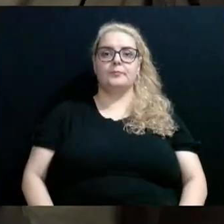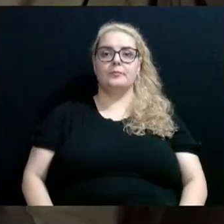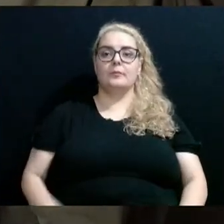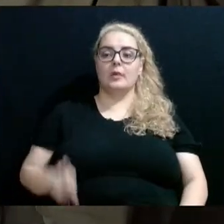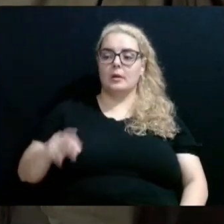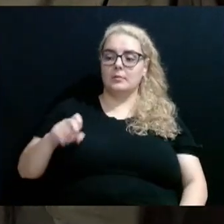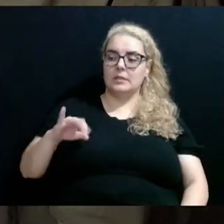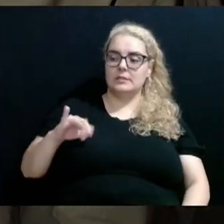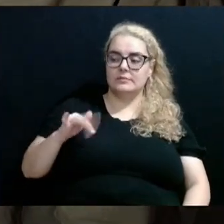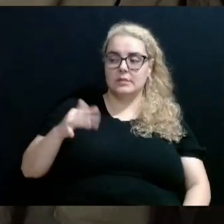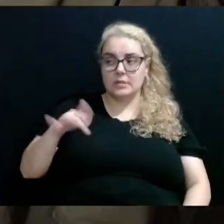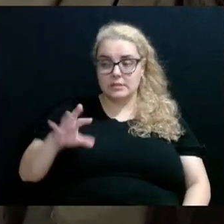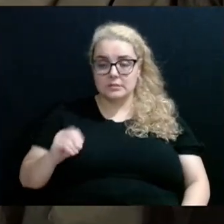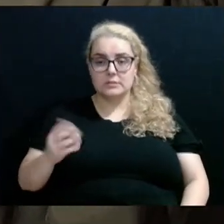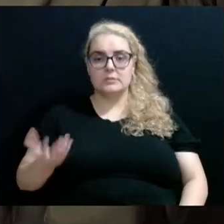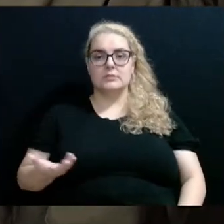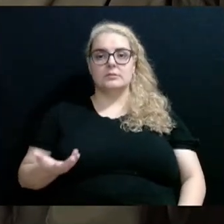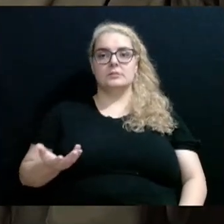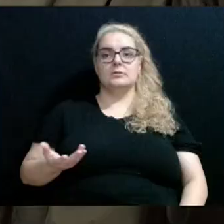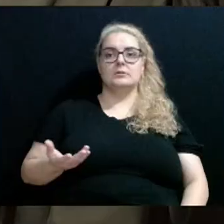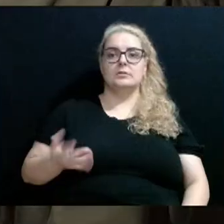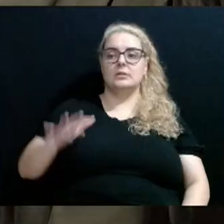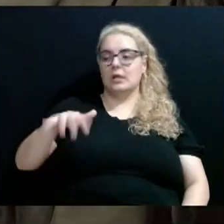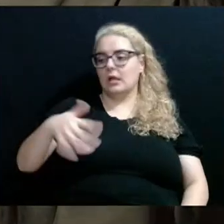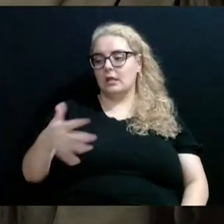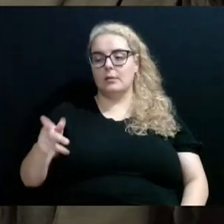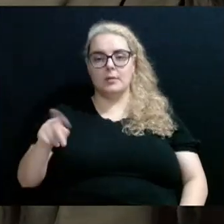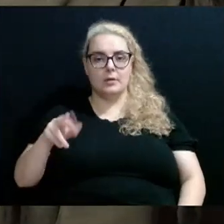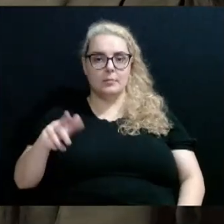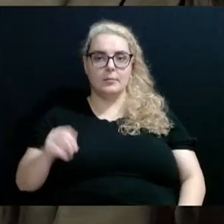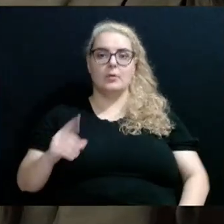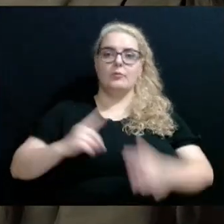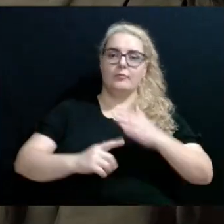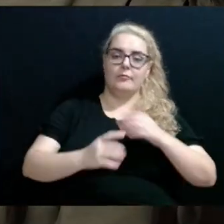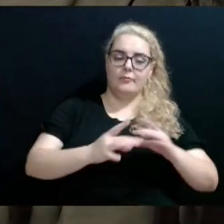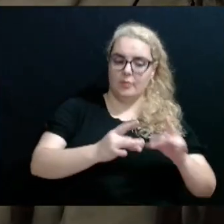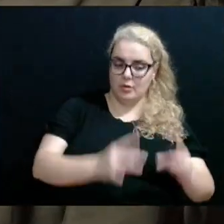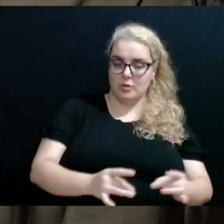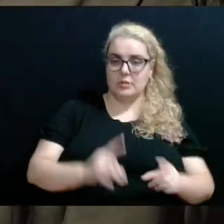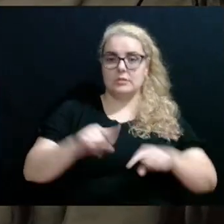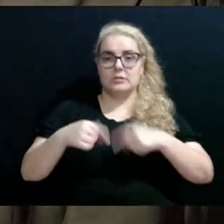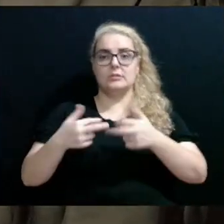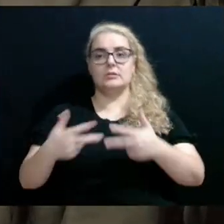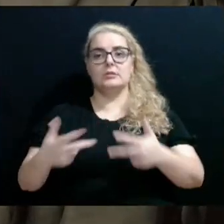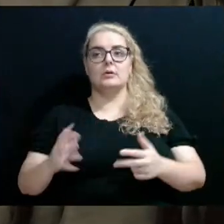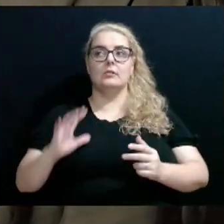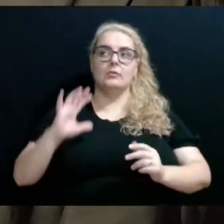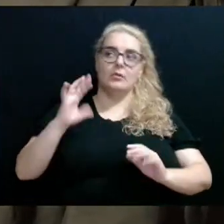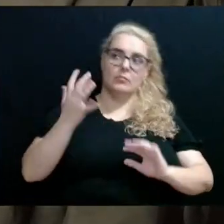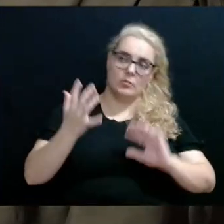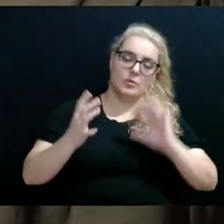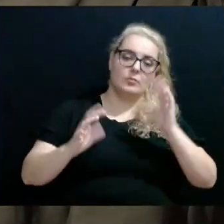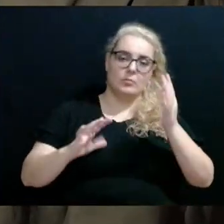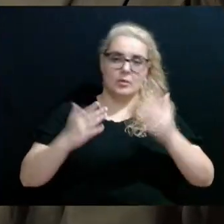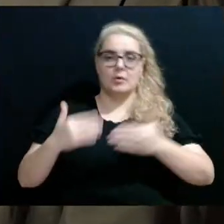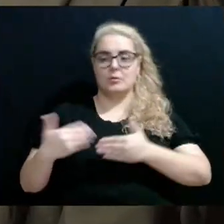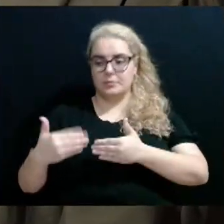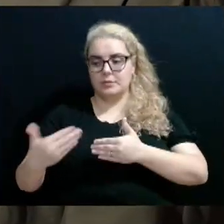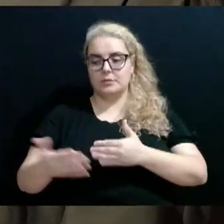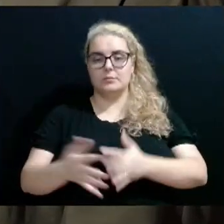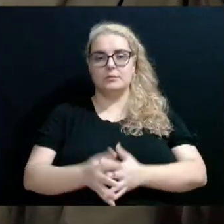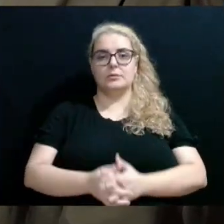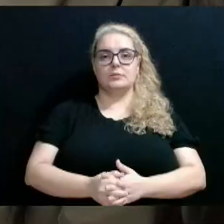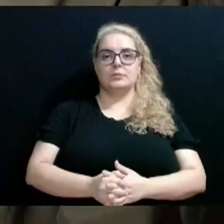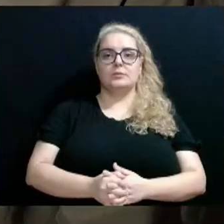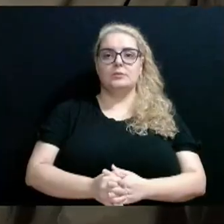precificação, tabela de preço, fornecedores, essas coisas foram consequência, né? Foram